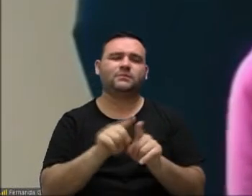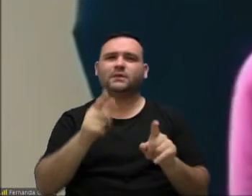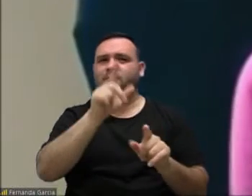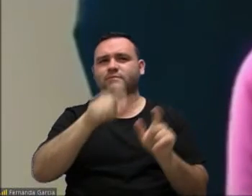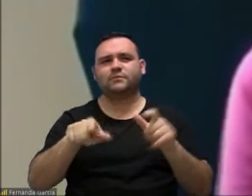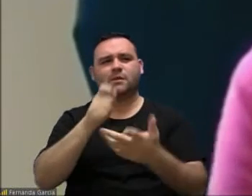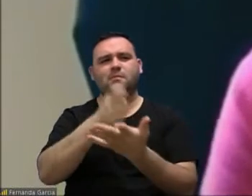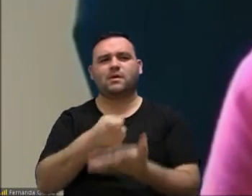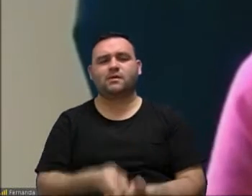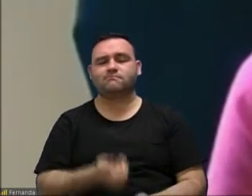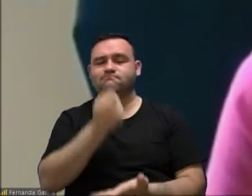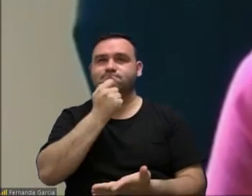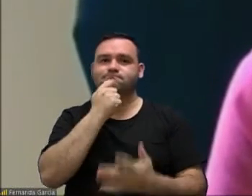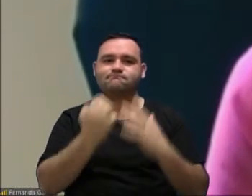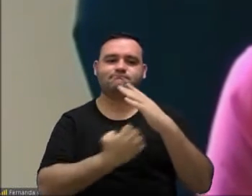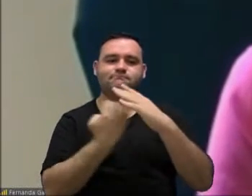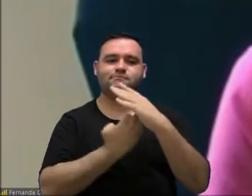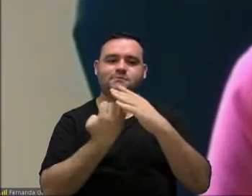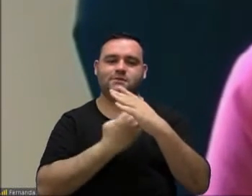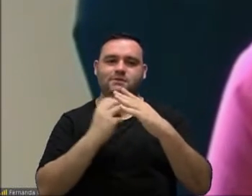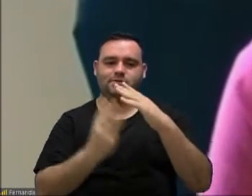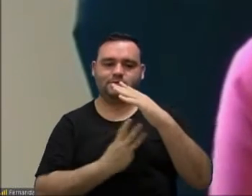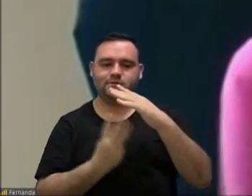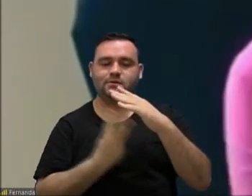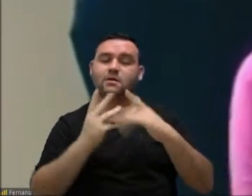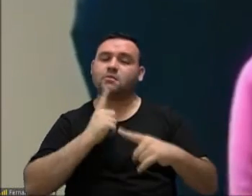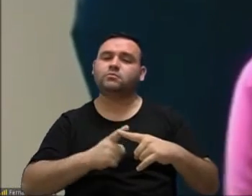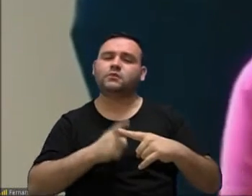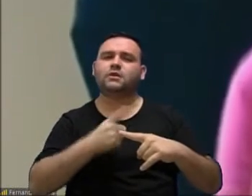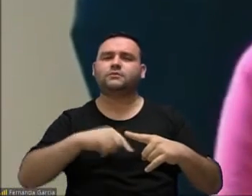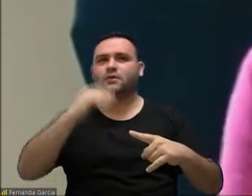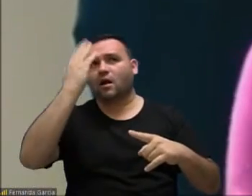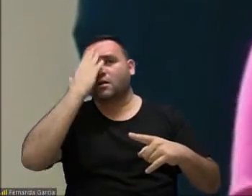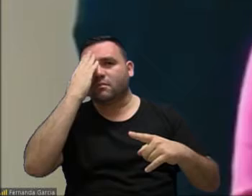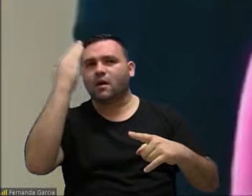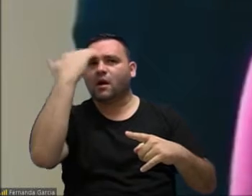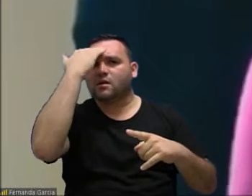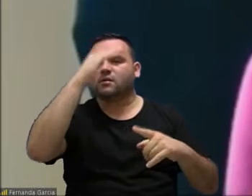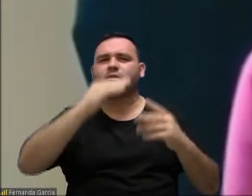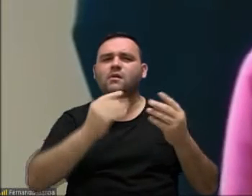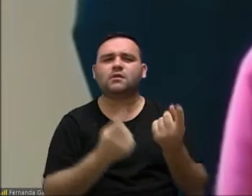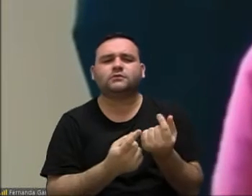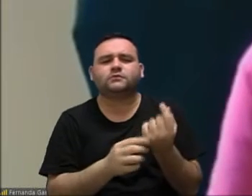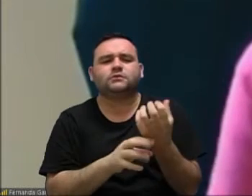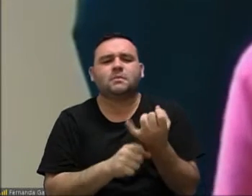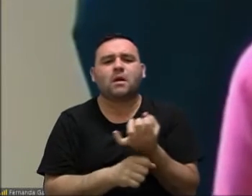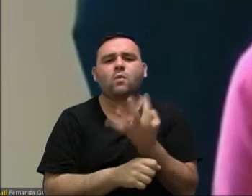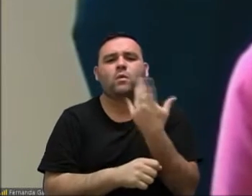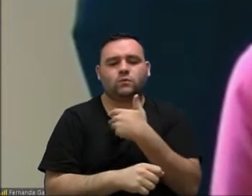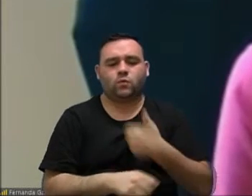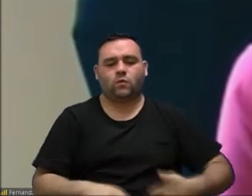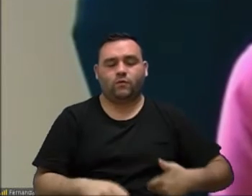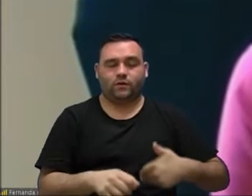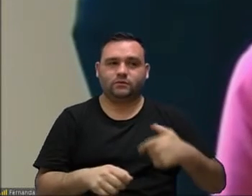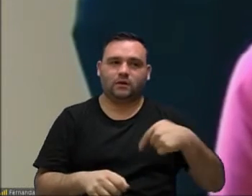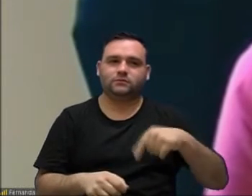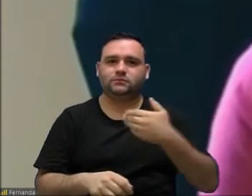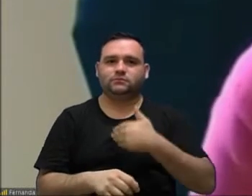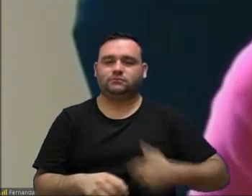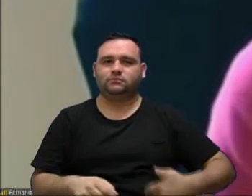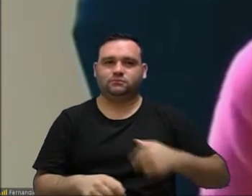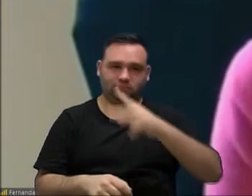que não foram realizados pela empresa terceirizada até para a gente ter uma noção do quanto isso custa para o governo municipal